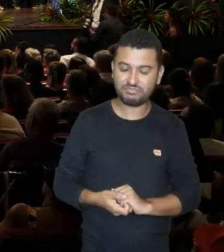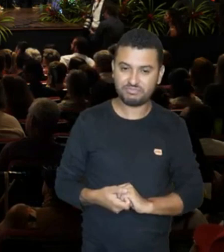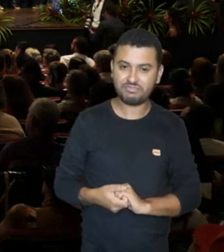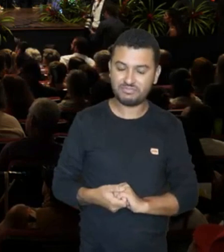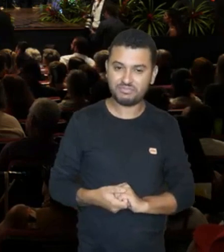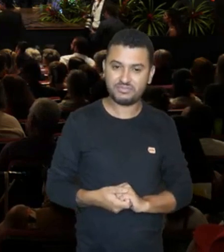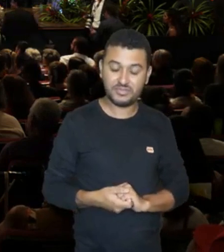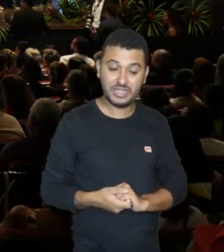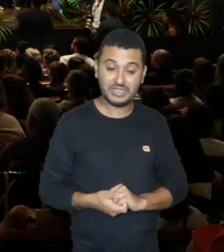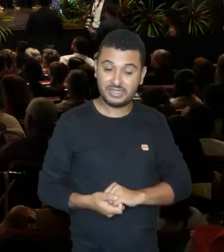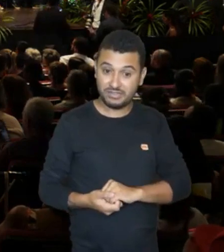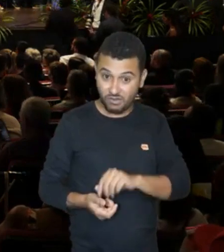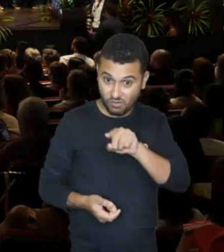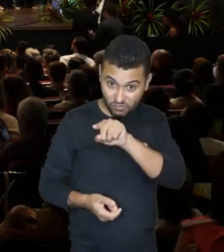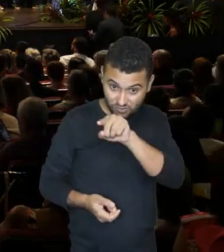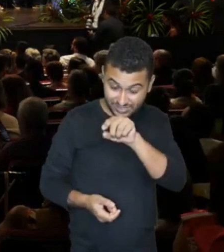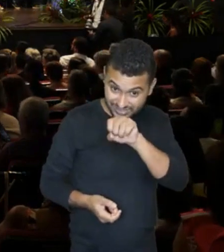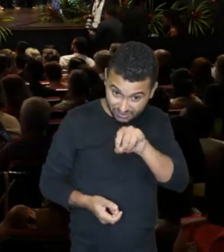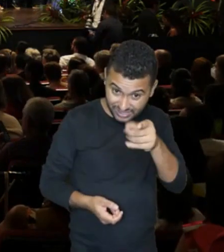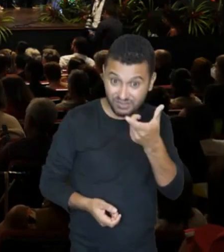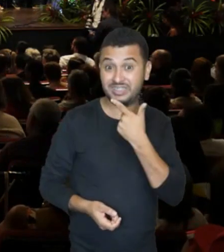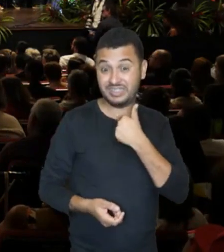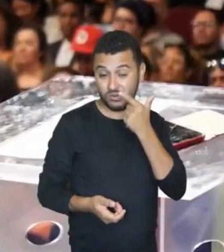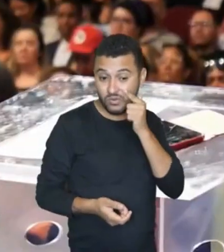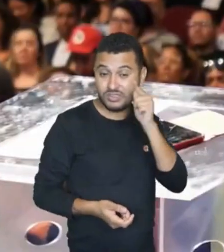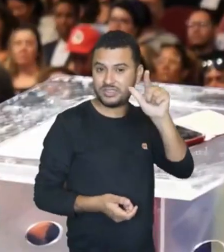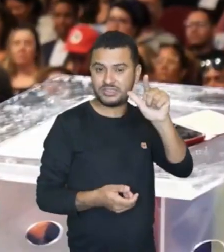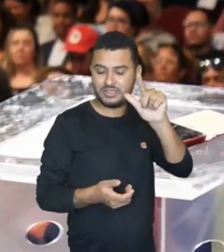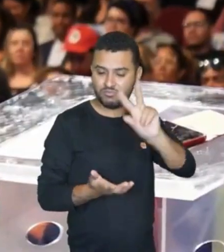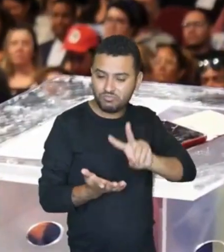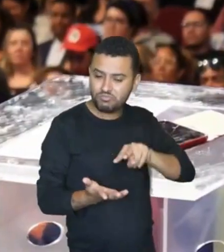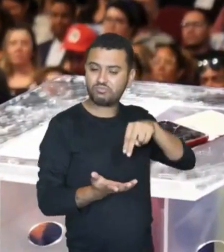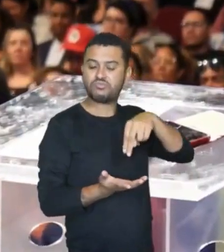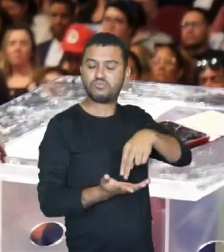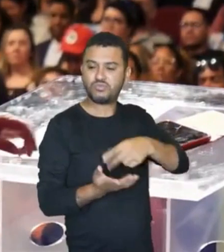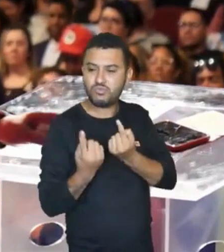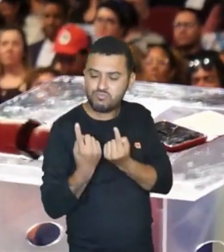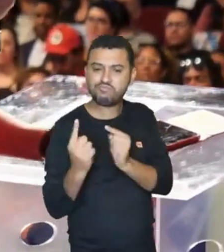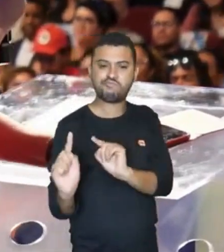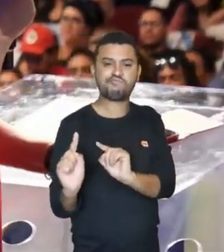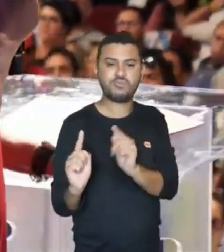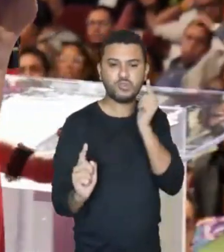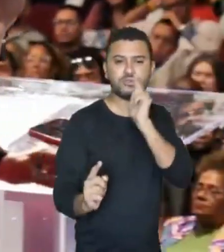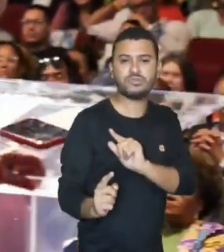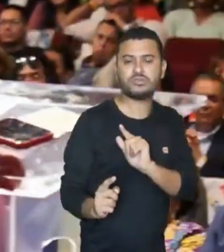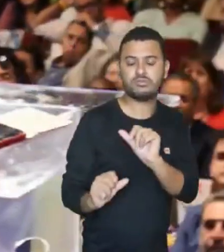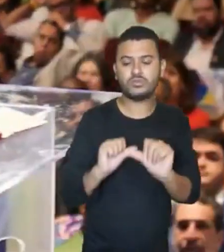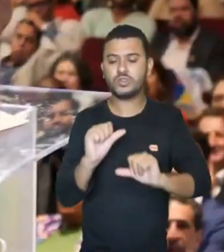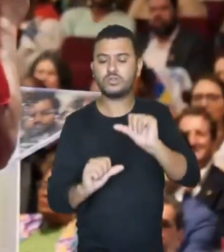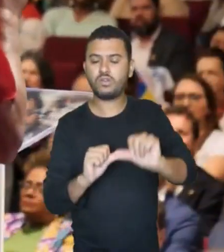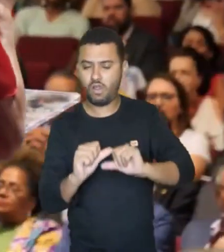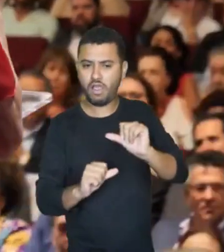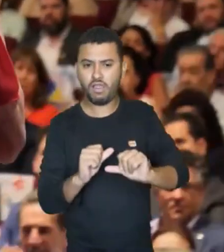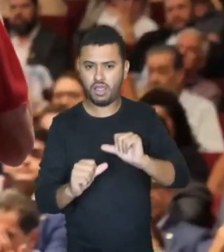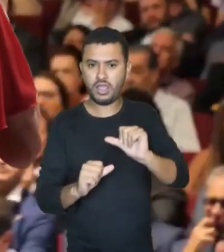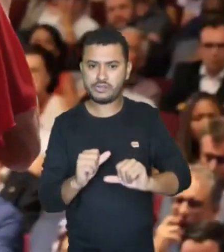para que você consiga enfrentar, para que você consiga transformar e para que